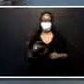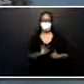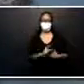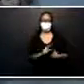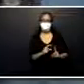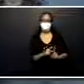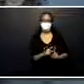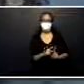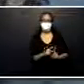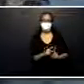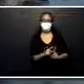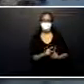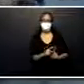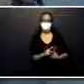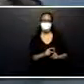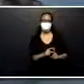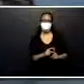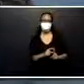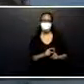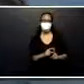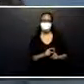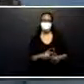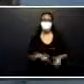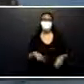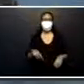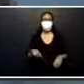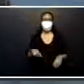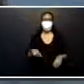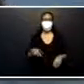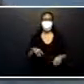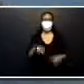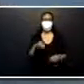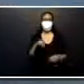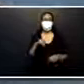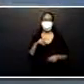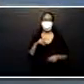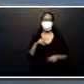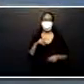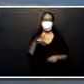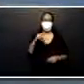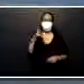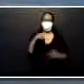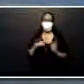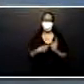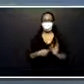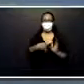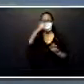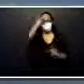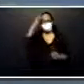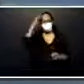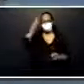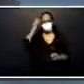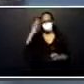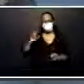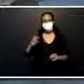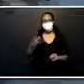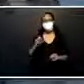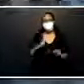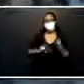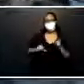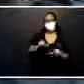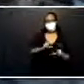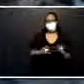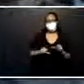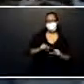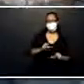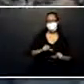tentar convencer alguém a mudar de opinião ou de comportamento. Então, nós vamos